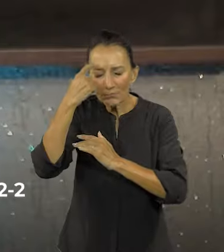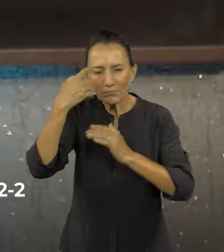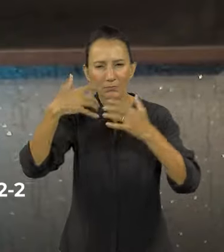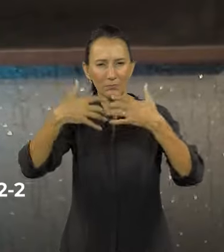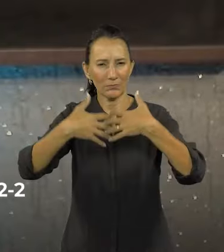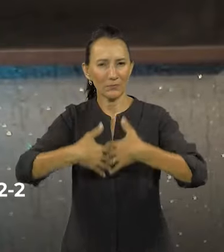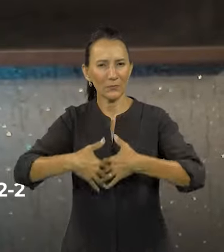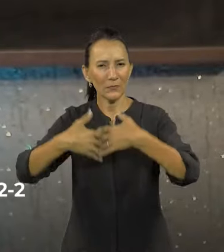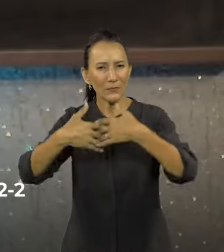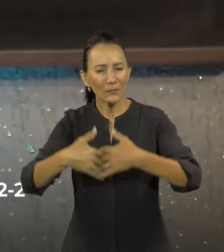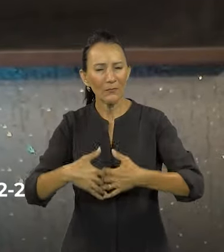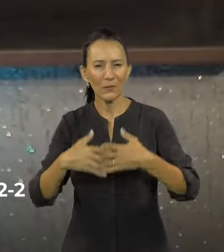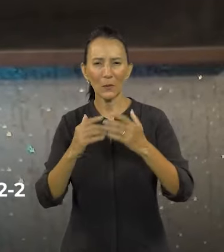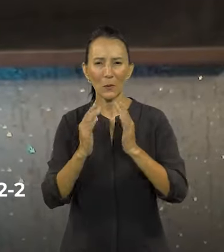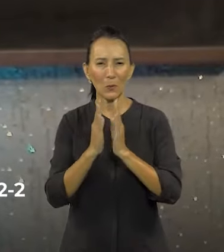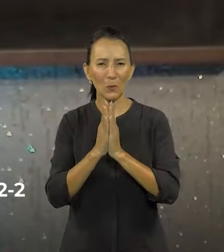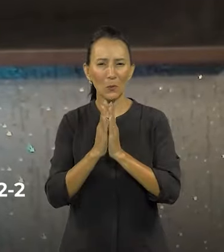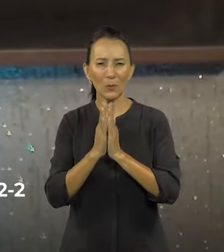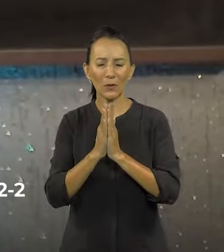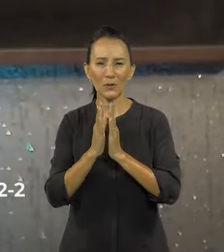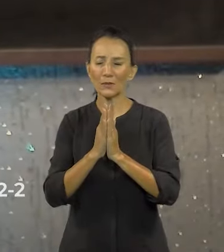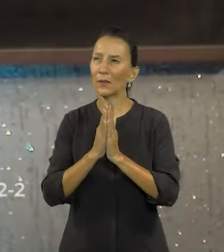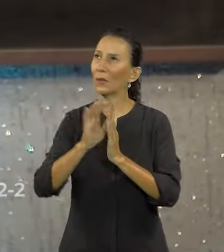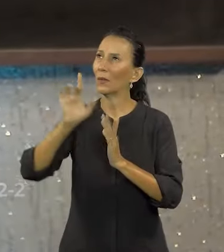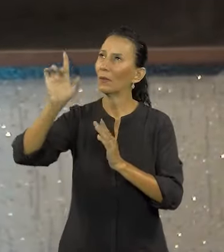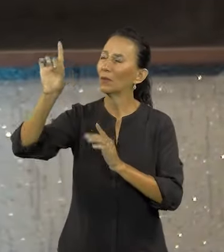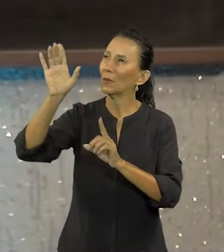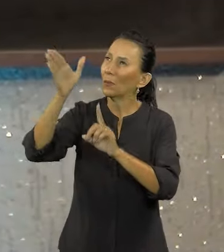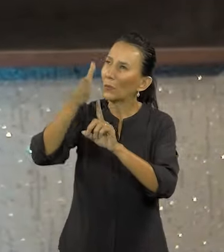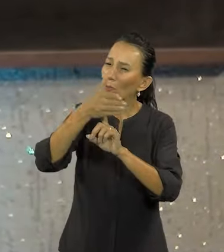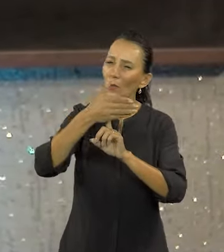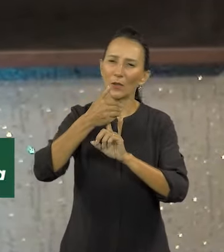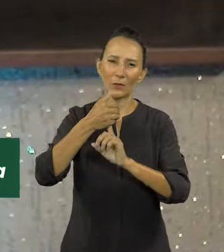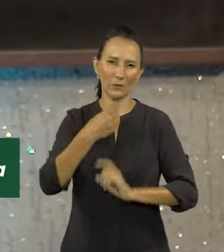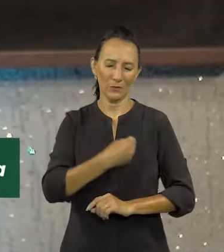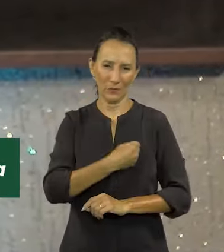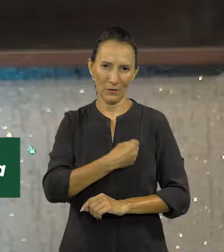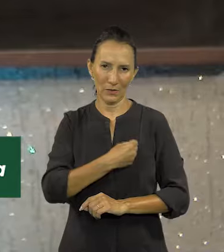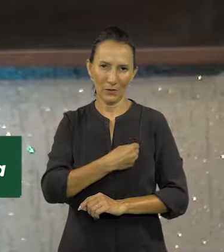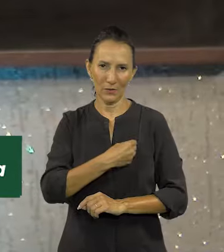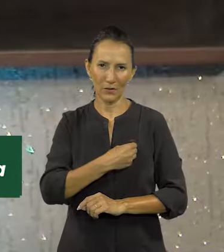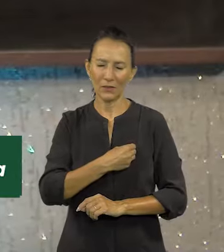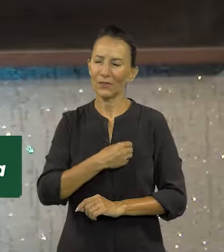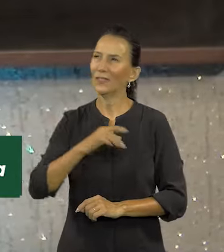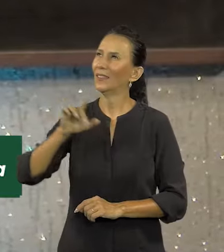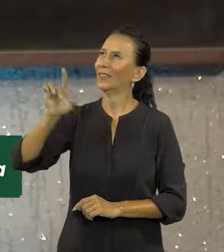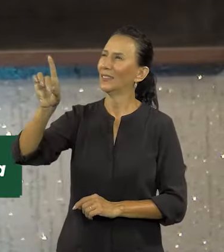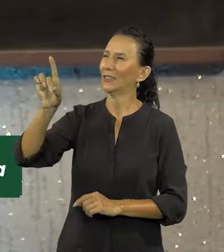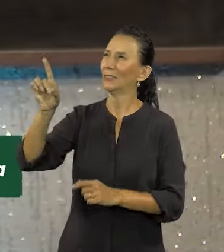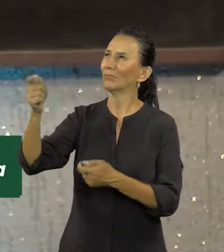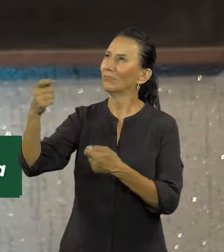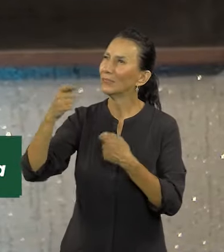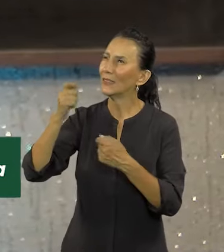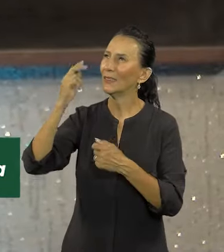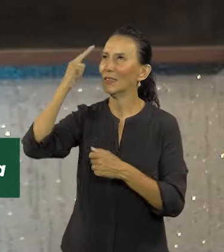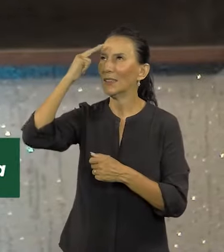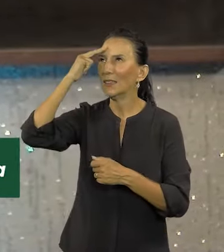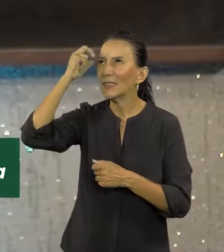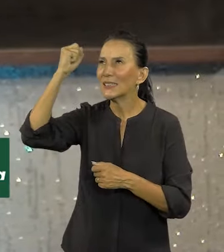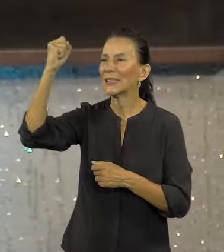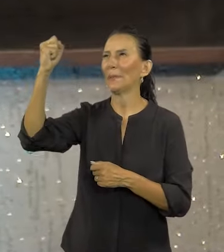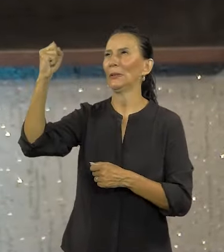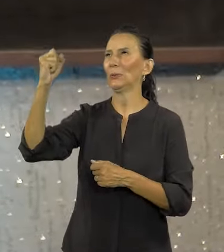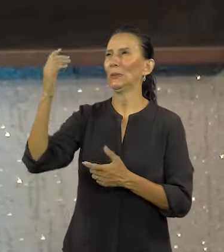faz com que Deus Ele nos previna E aí nós pedimos na oração Deus me dê sabedoria me dê a